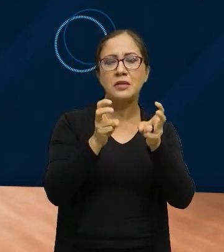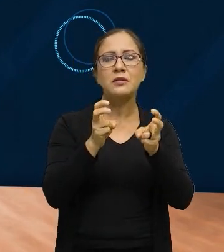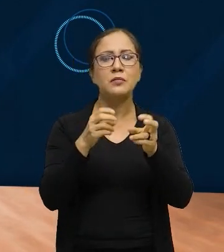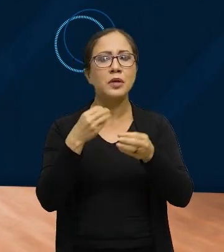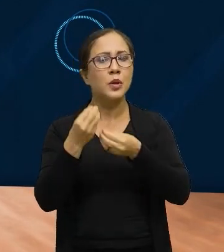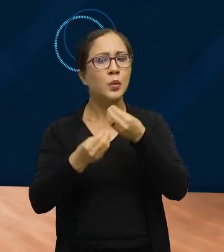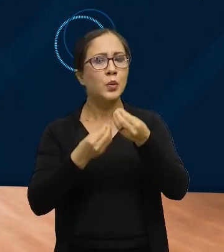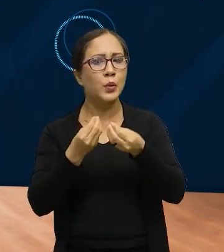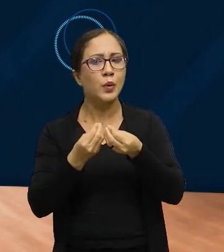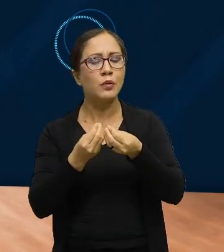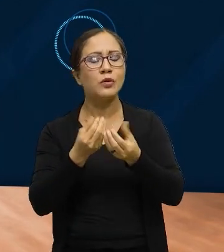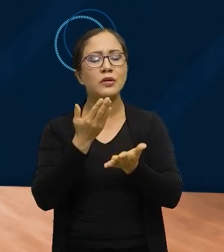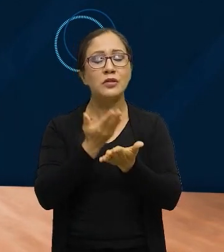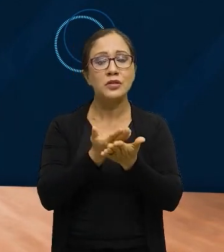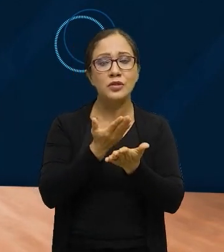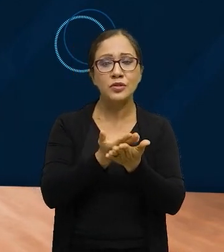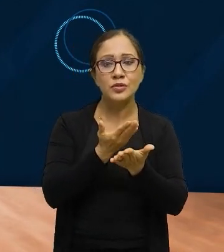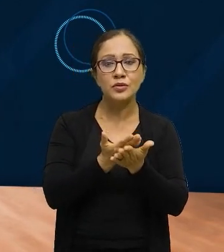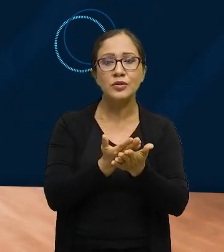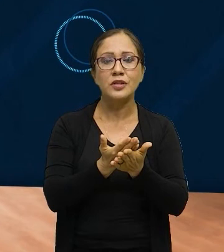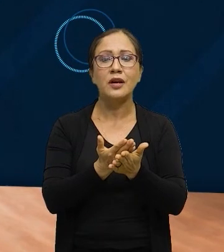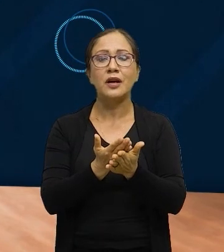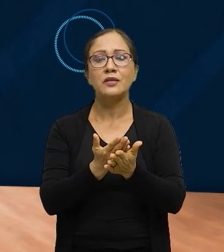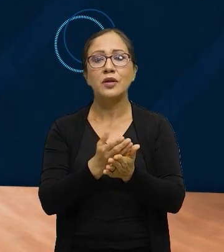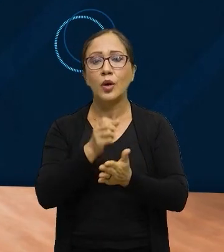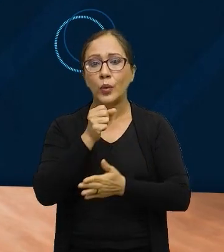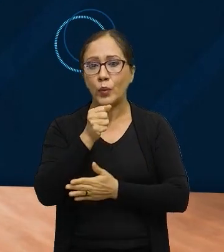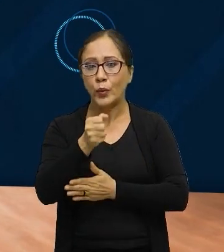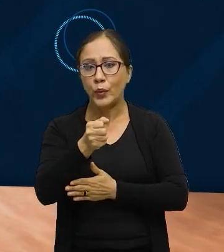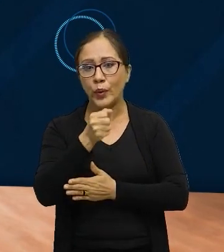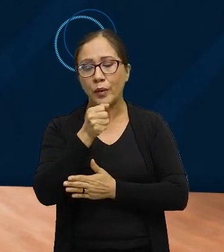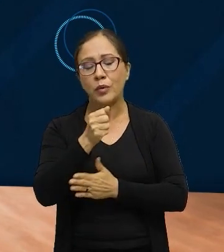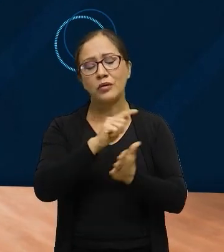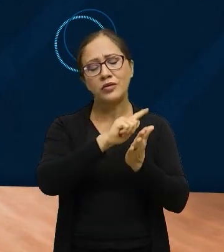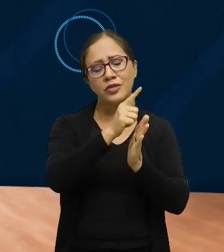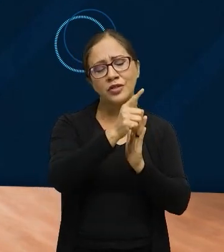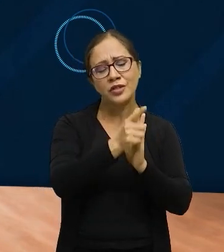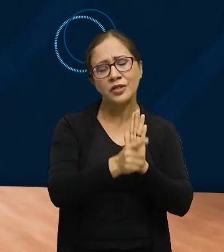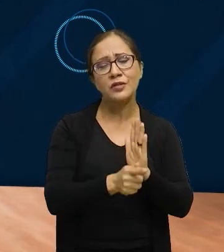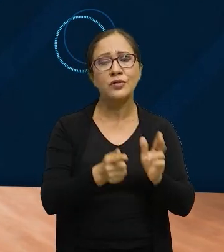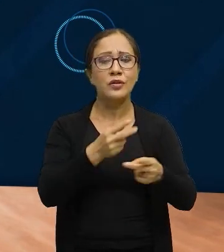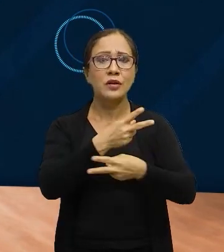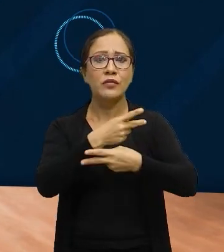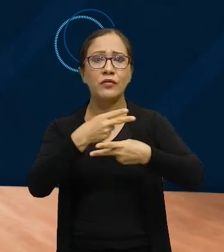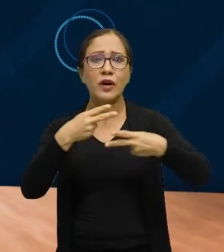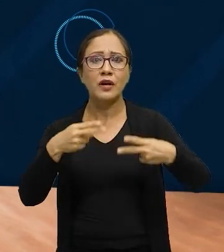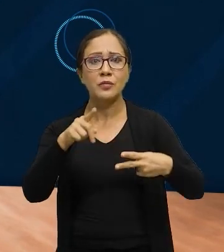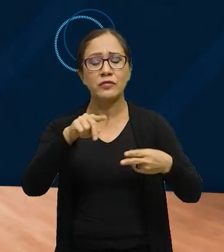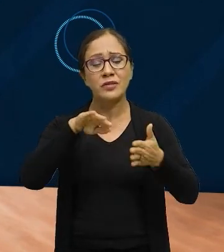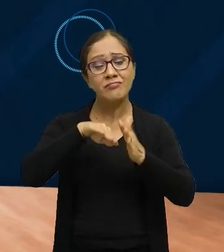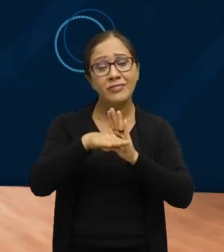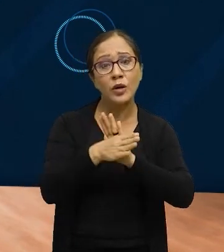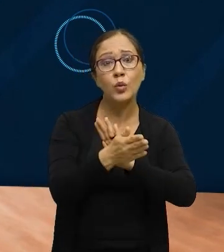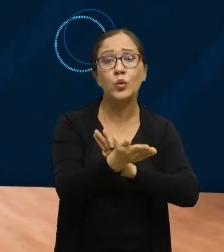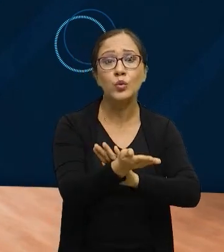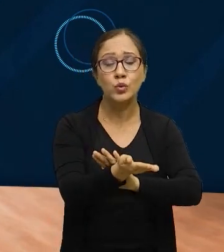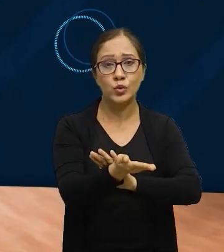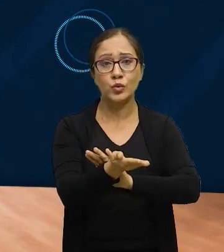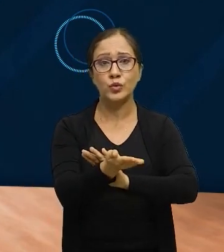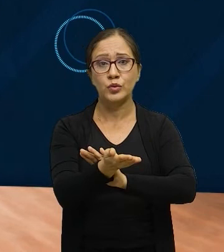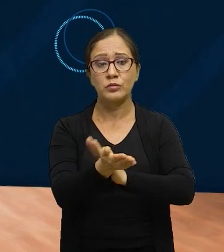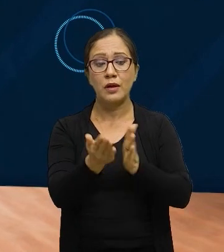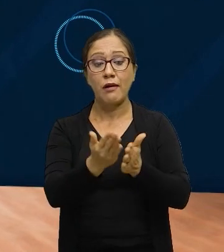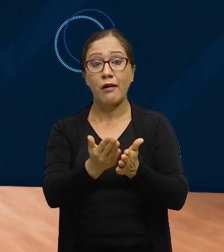comportamento, fazendo estudos, com reportagem, com vários gêneros, inclusive, para que você se habitue o